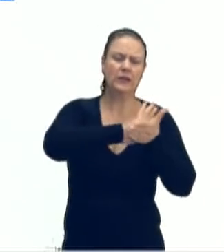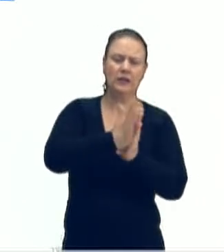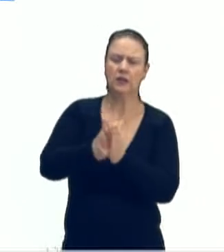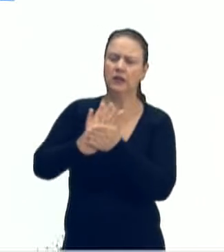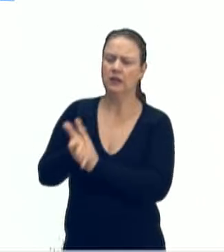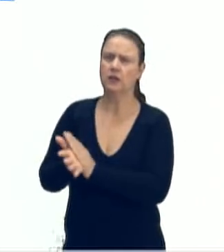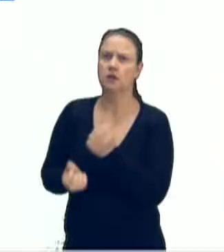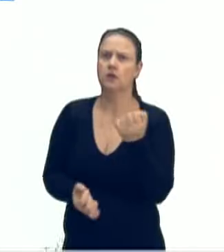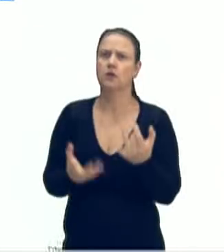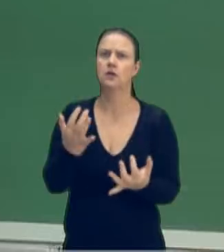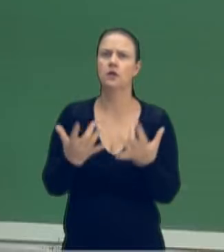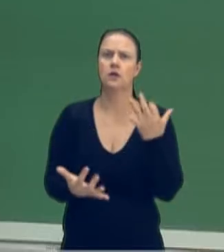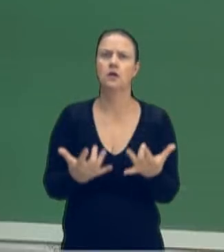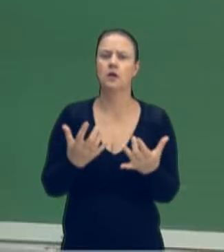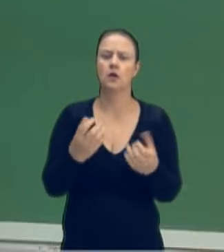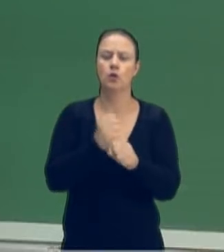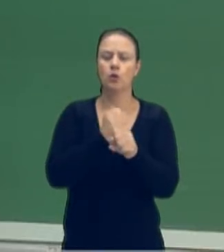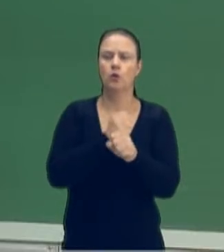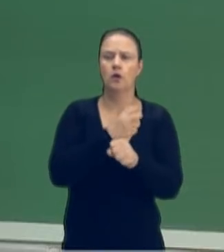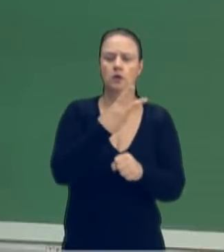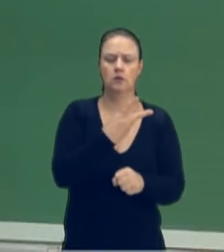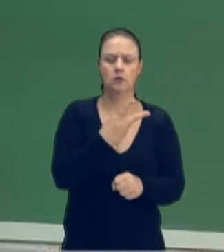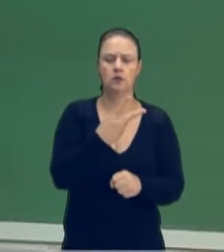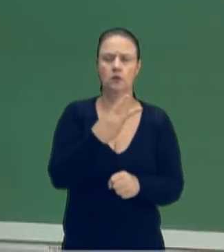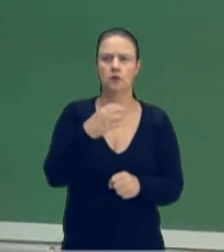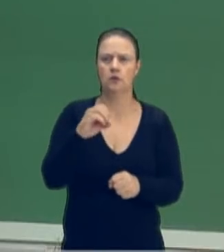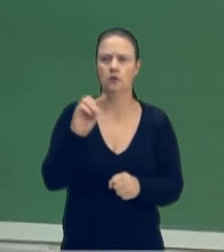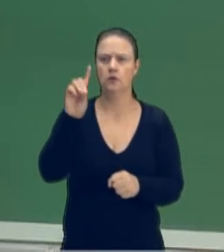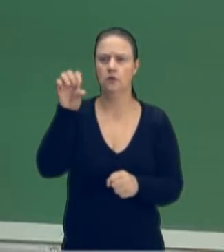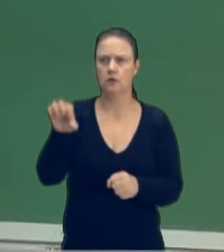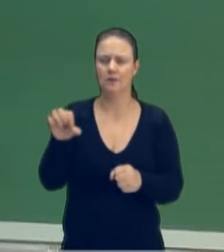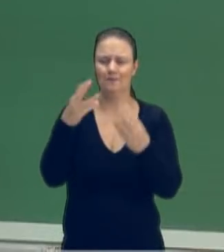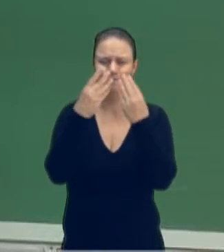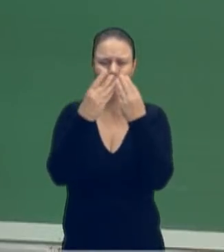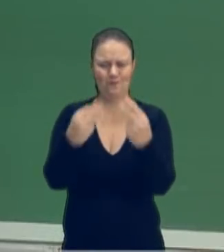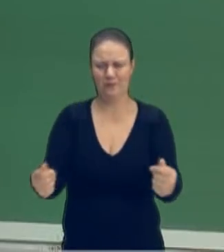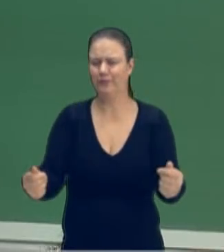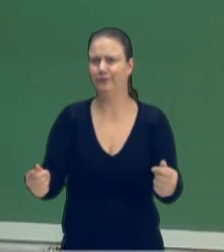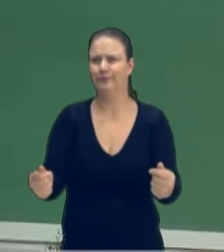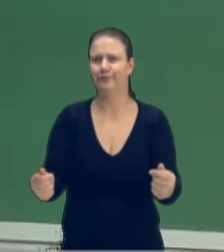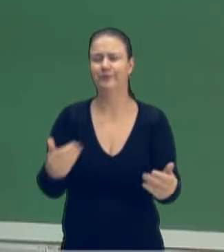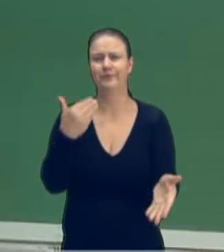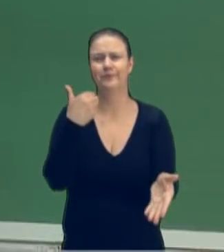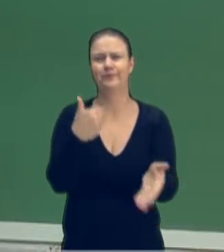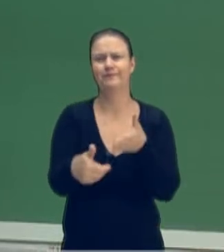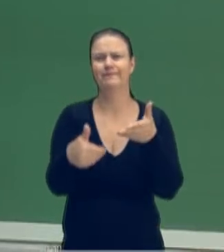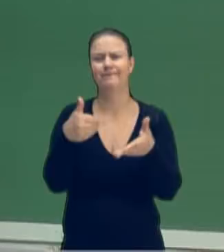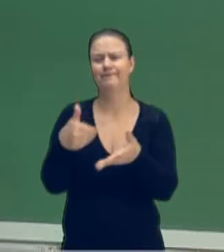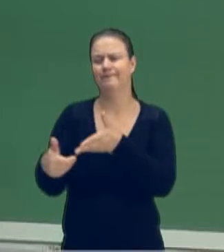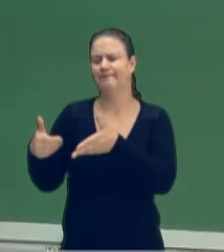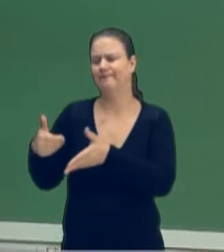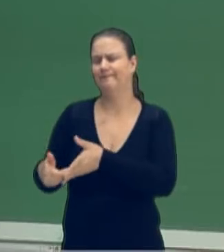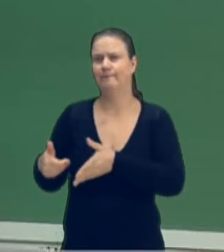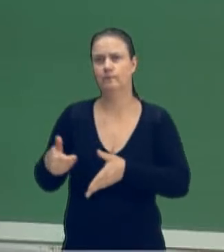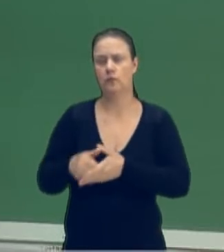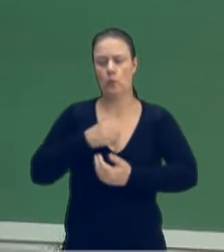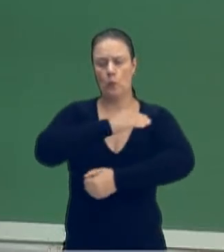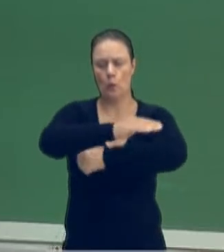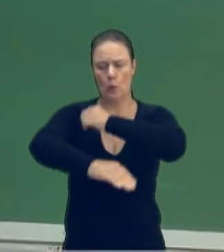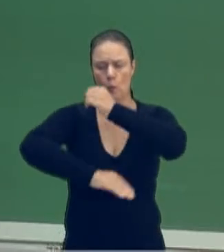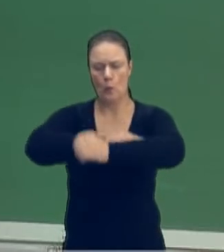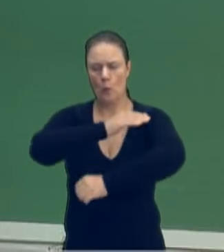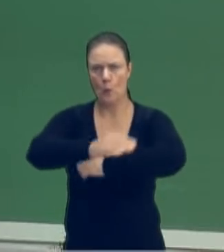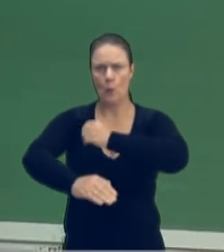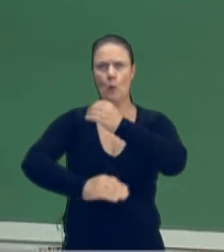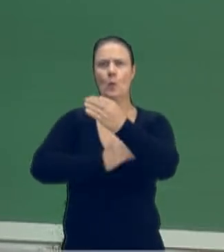incêndio em 2018. Vocês lembram? Pois é. Perdemos, inclusive, a múmia.